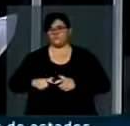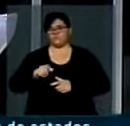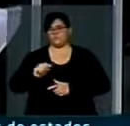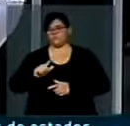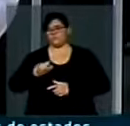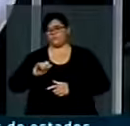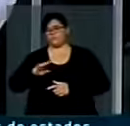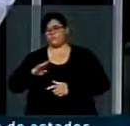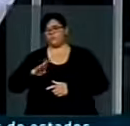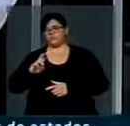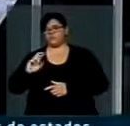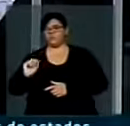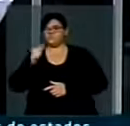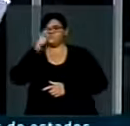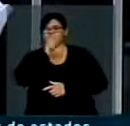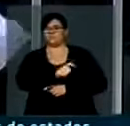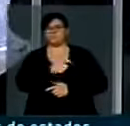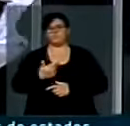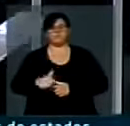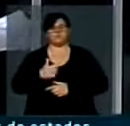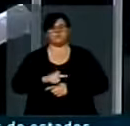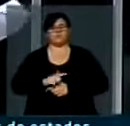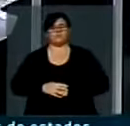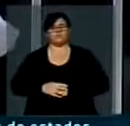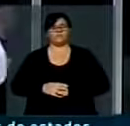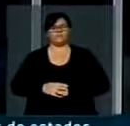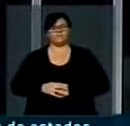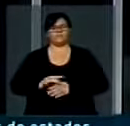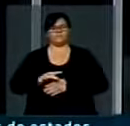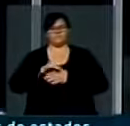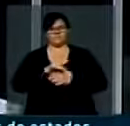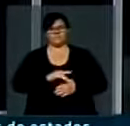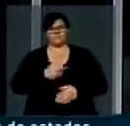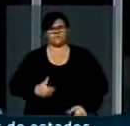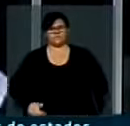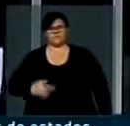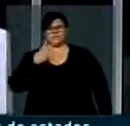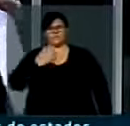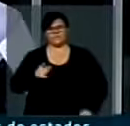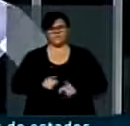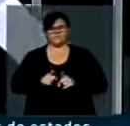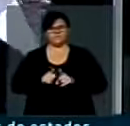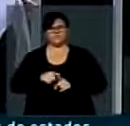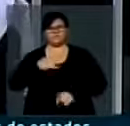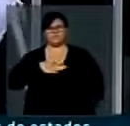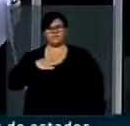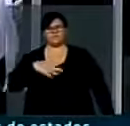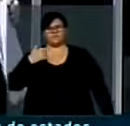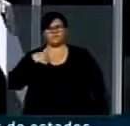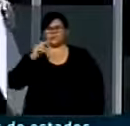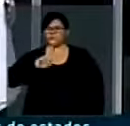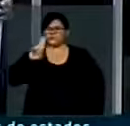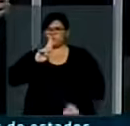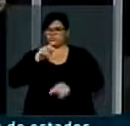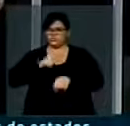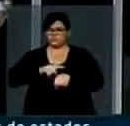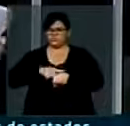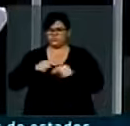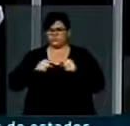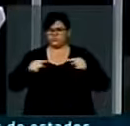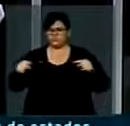teve interessado. Disse mais o líder do governo: eu estou usando o intervalo aqui da votação exatamente para não